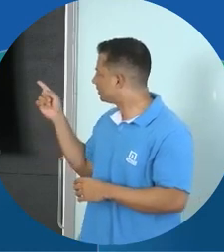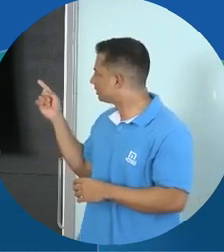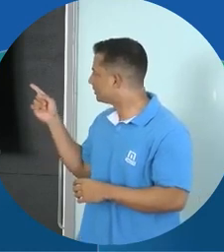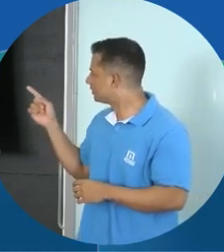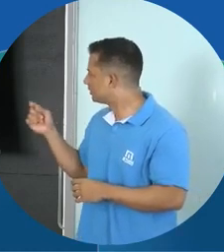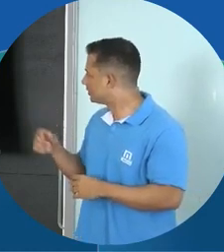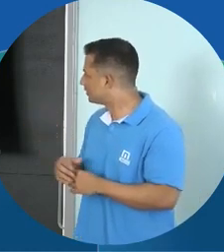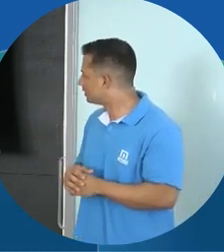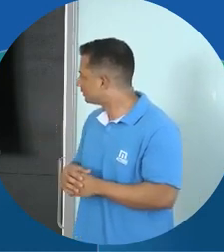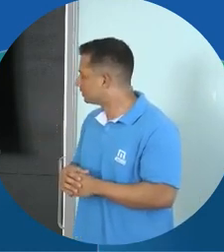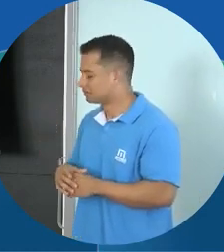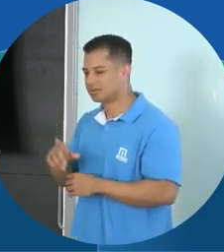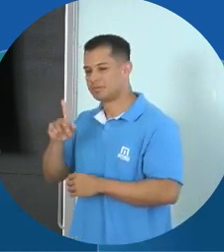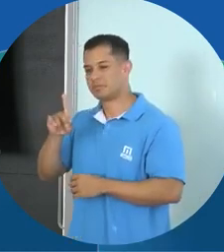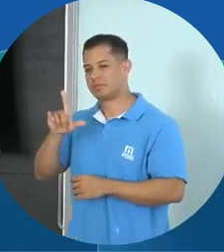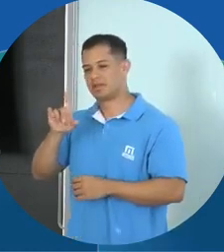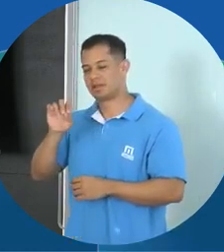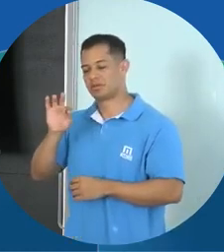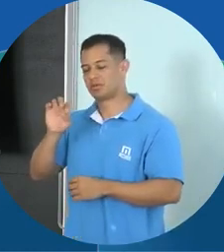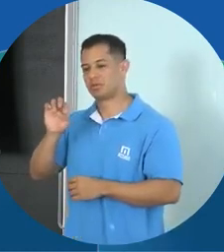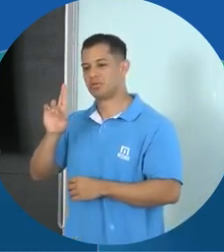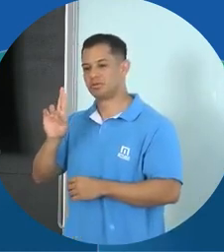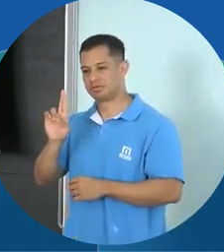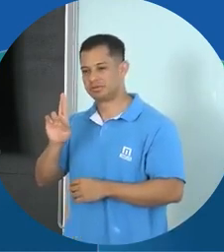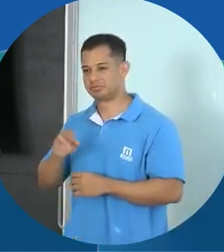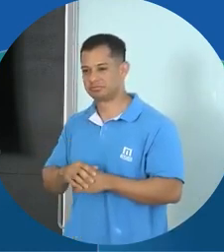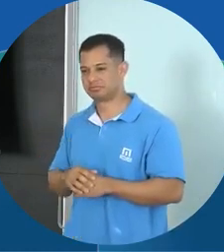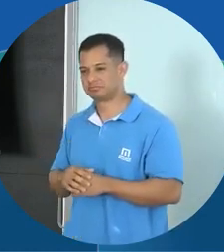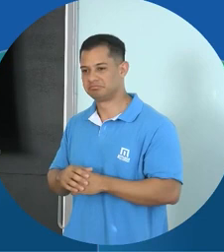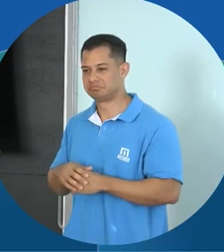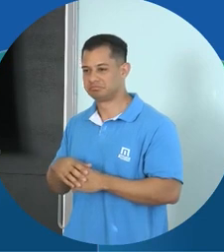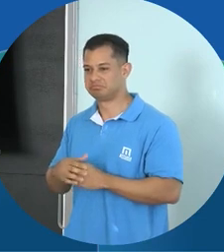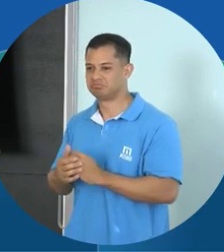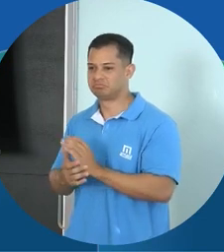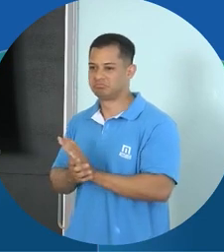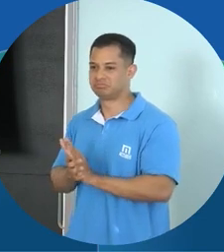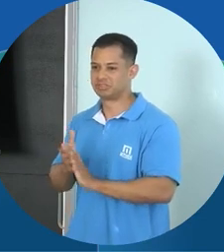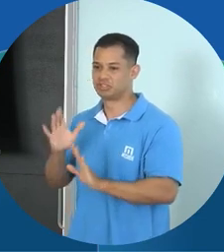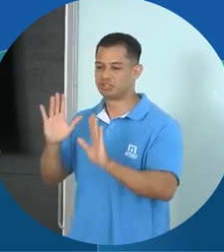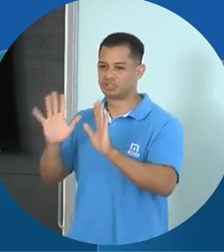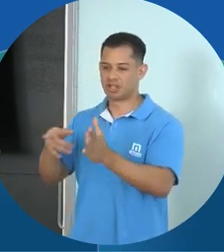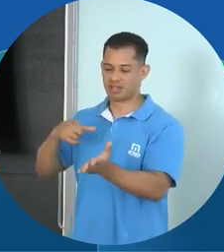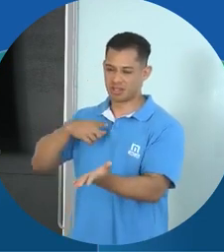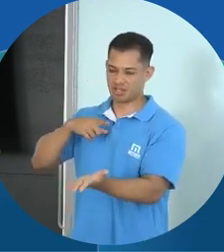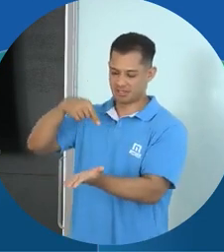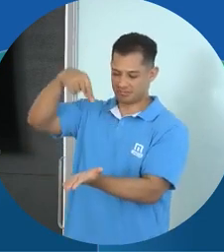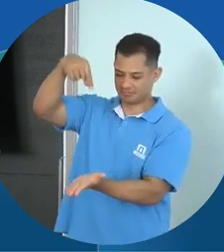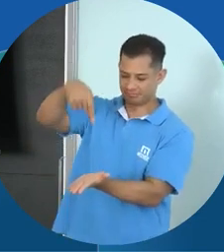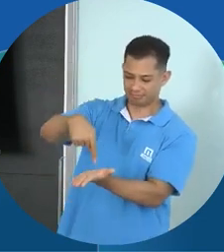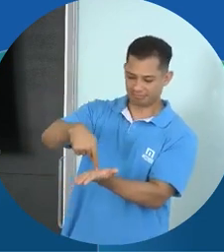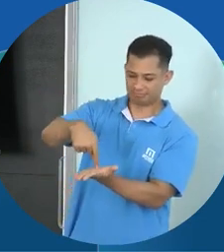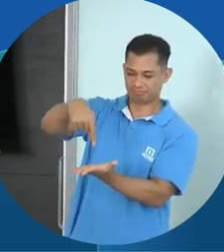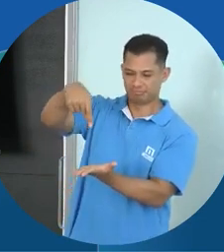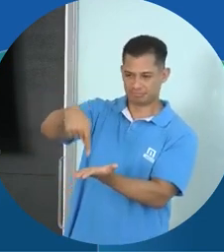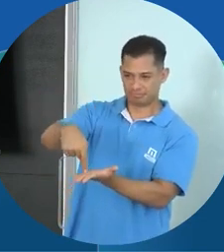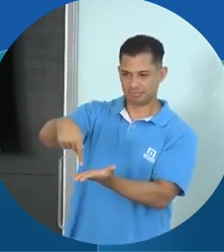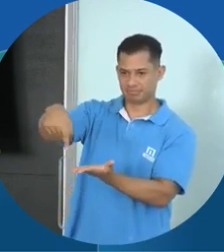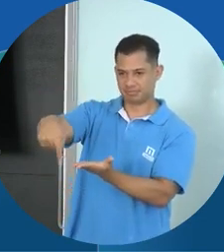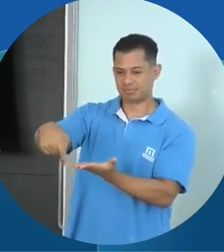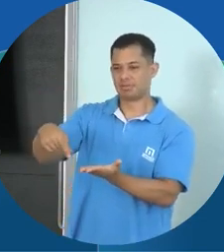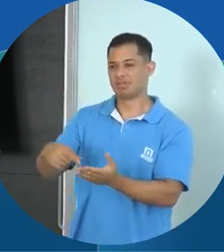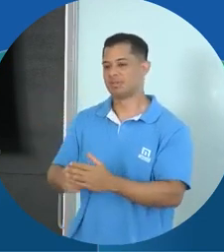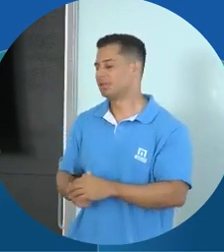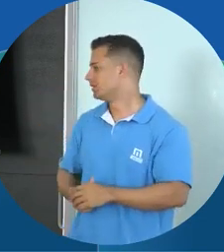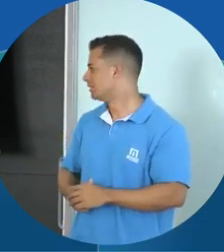se eu não me engano, isso aqui é a região do encontro, então aqui já estão as estacas cravadas, já numa posição em que vai ser feito